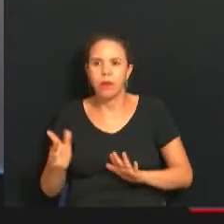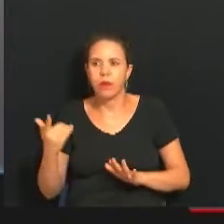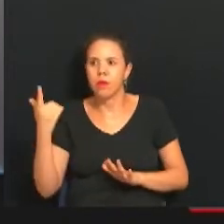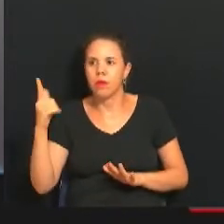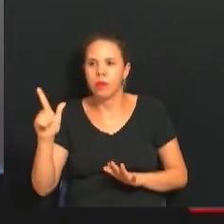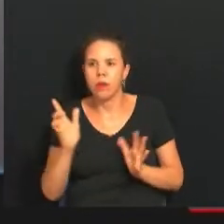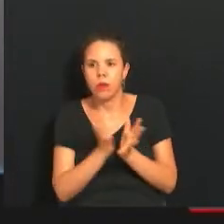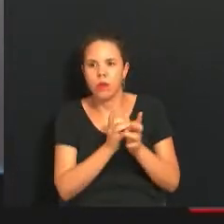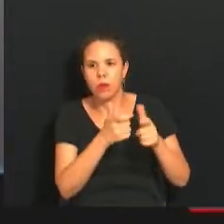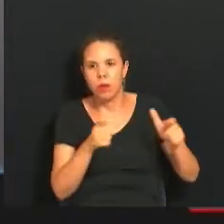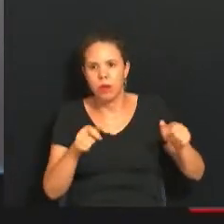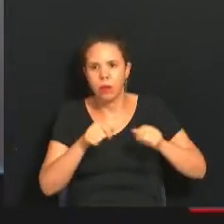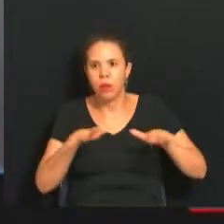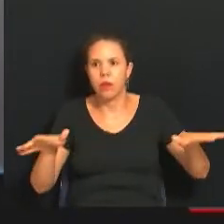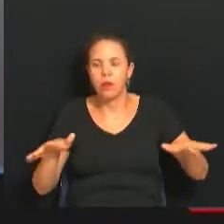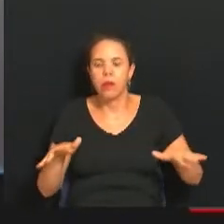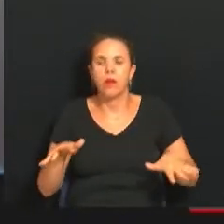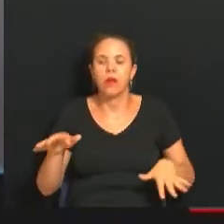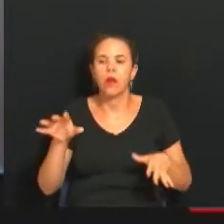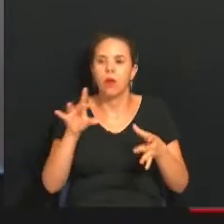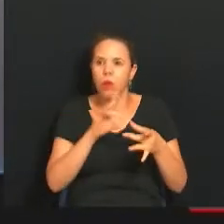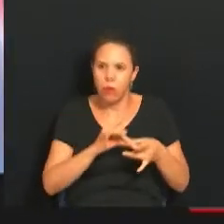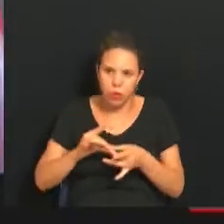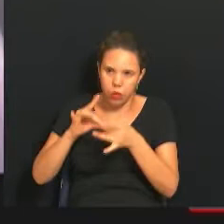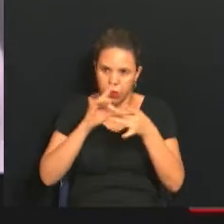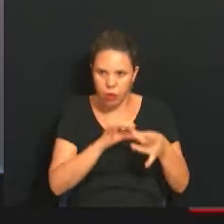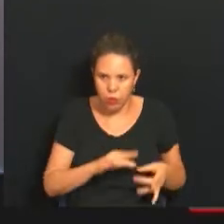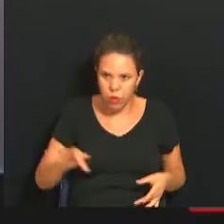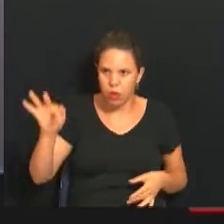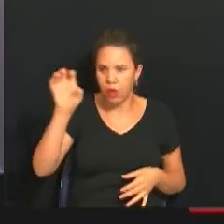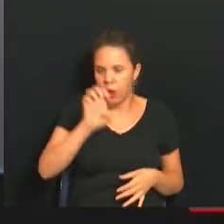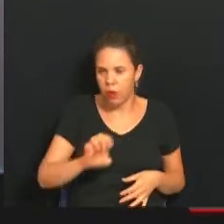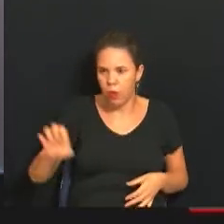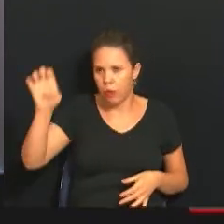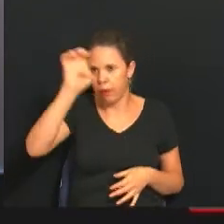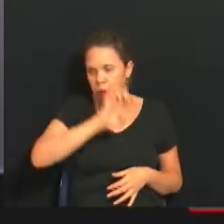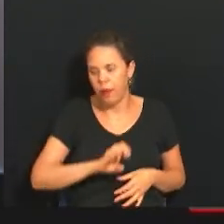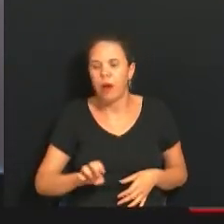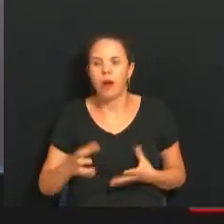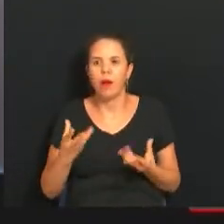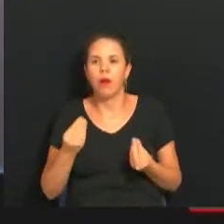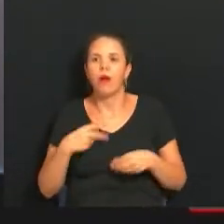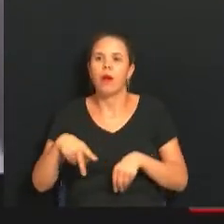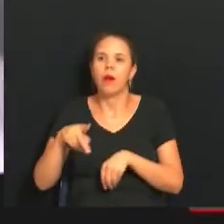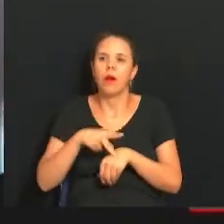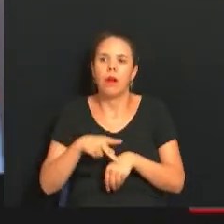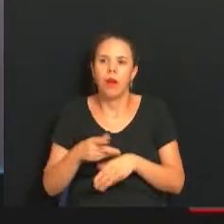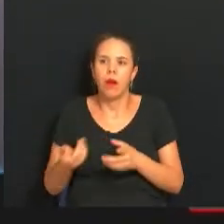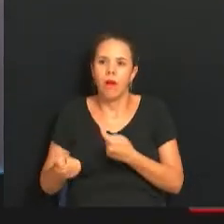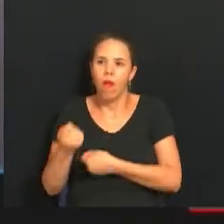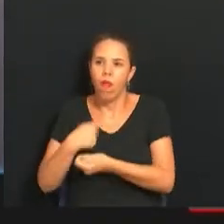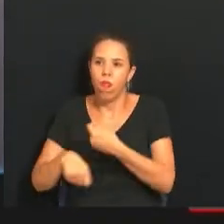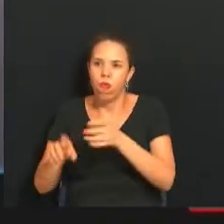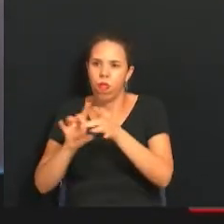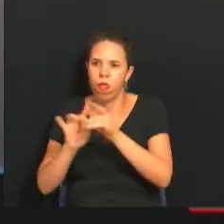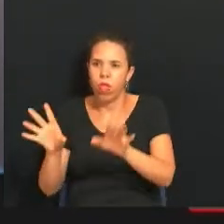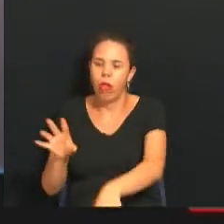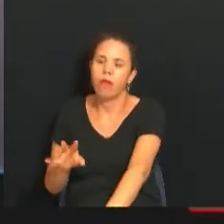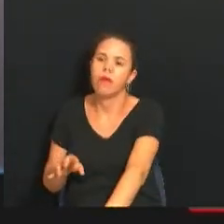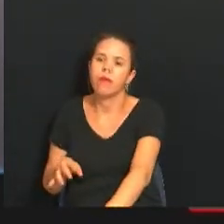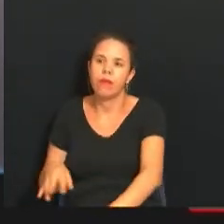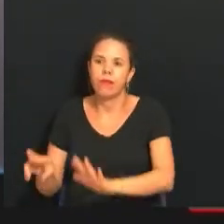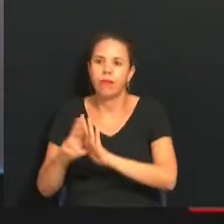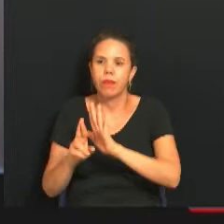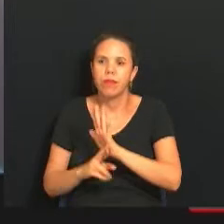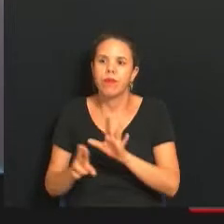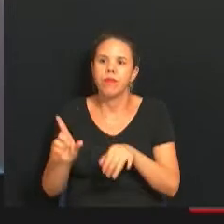expansão também da União Europeia, né, um bloco regional, econômico, voltado para a liberalização das regras de comércio,